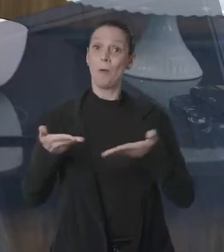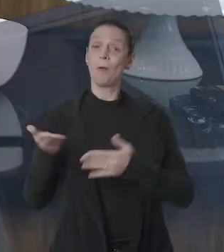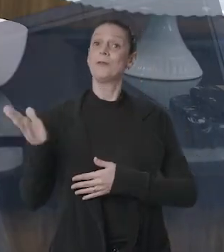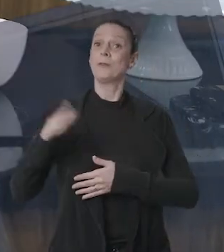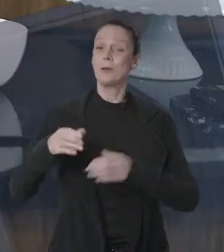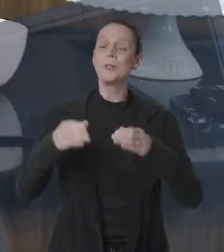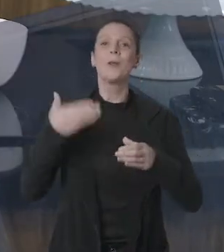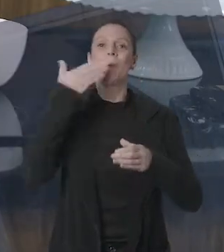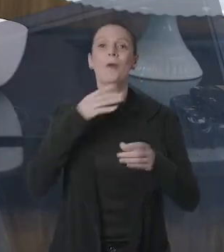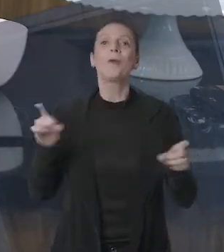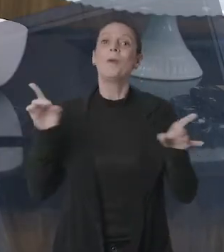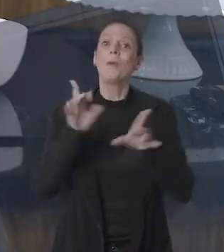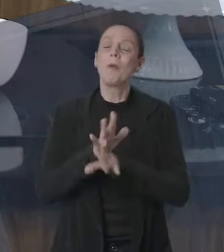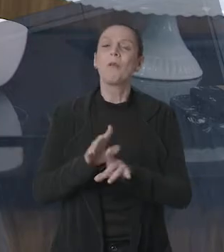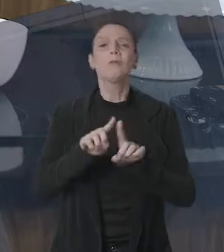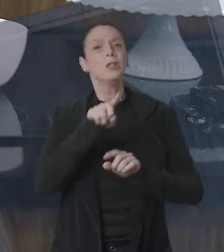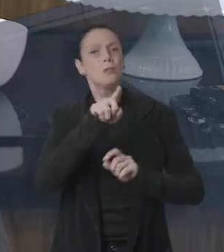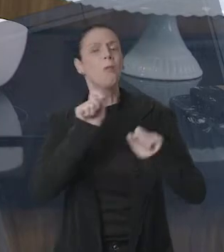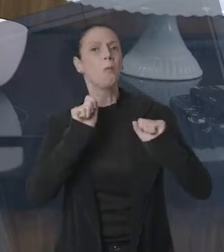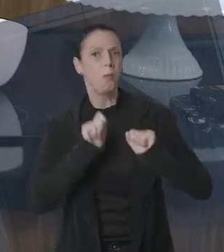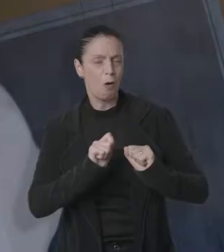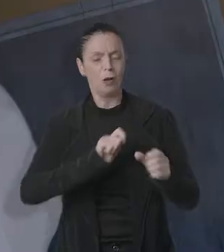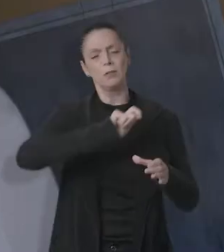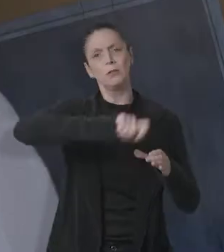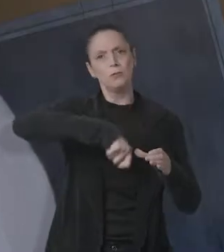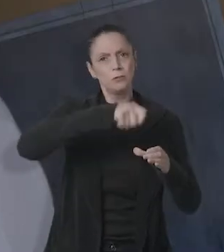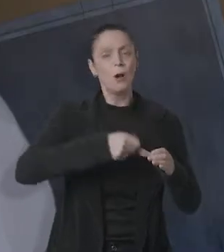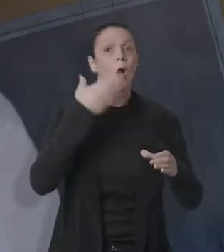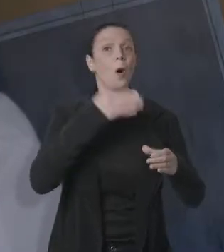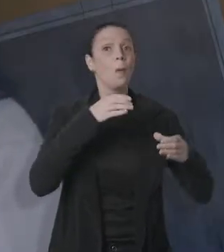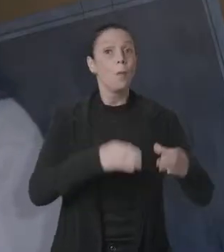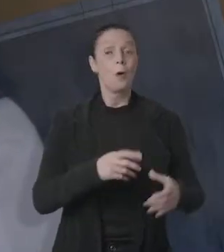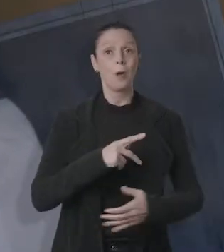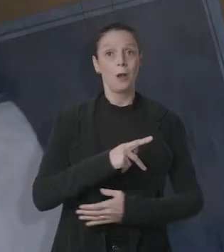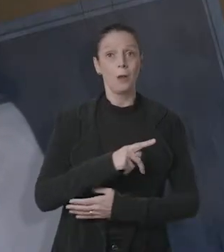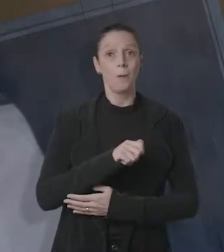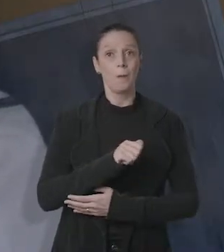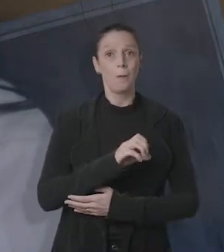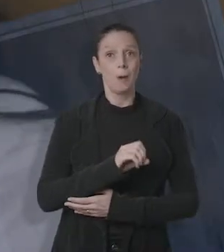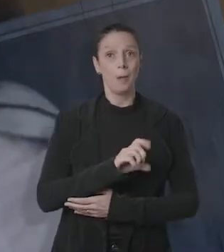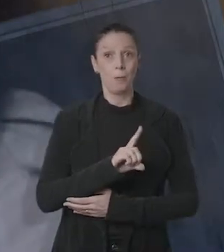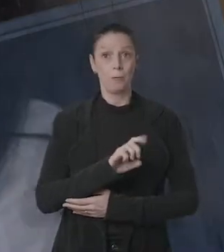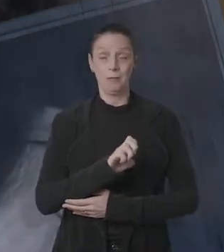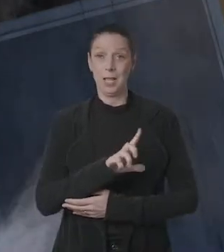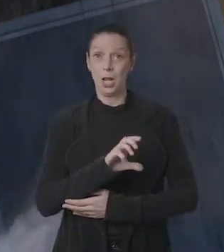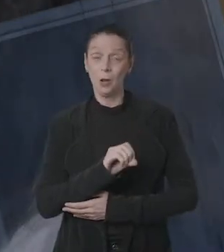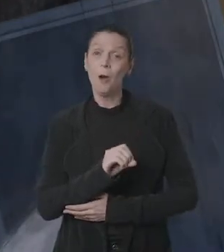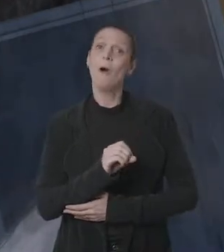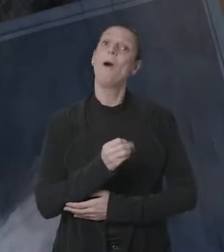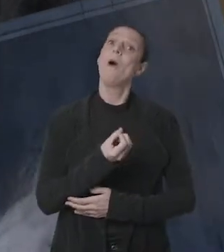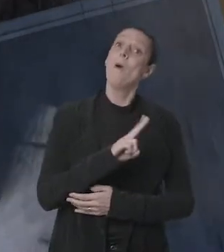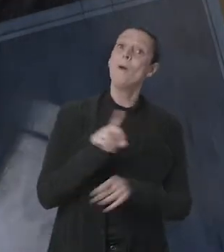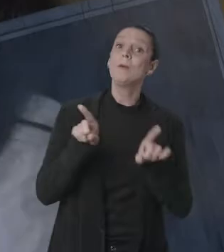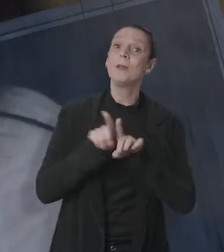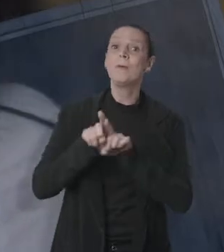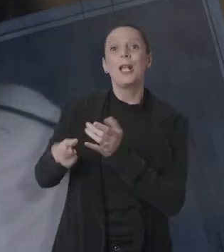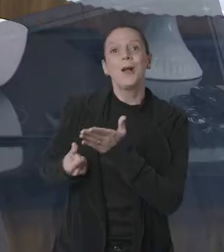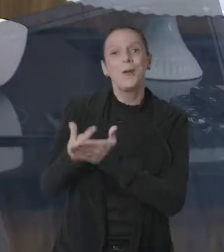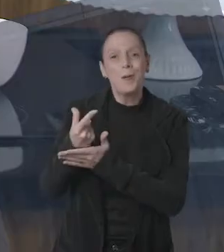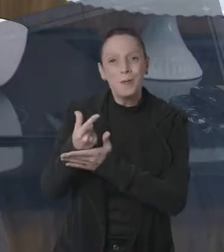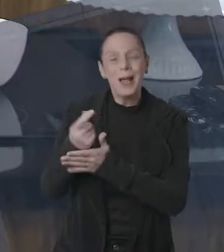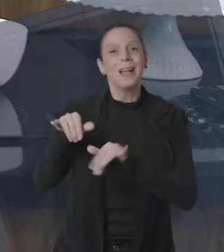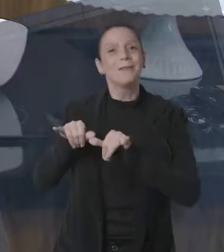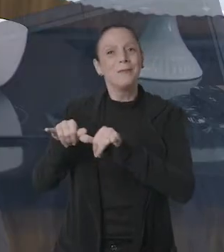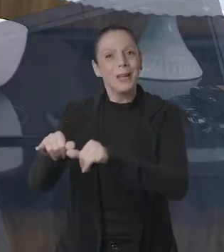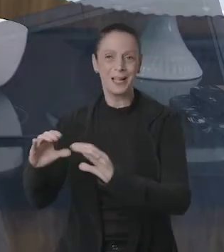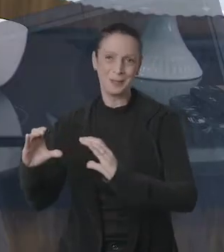massa pronta, mas você pode fazer aquele pão de ló que você já está acostumado, a sua receita de casa, ou então comprar aqui na padaria da Cooper.